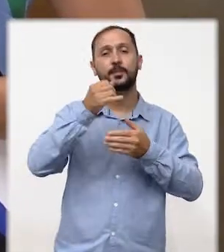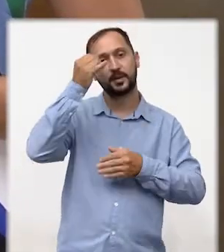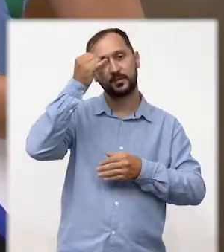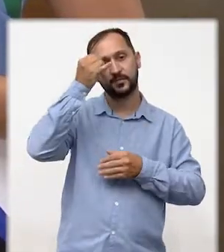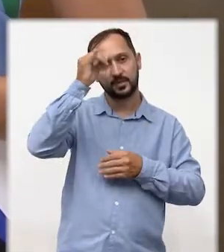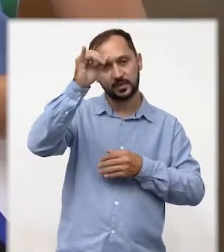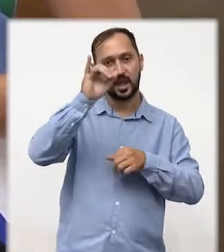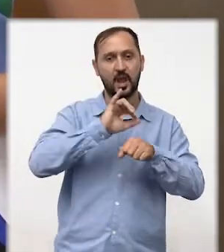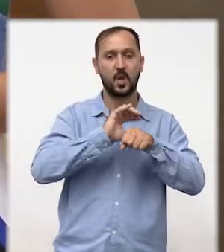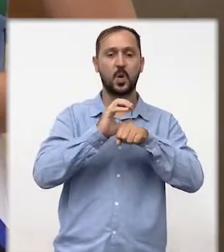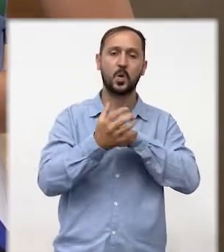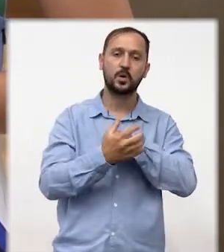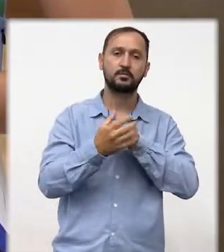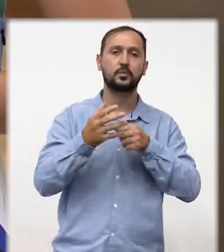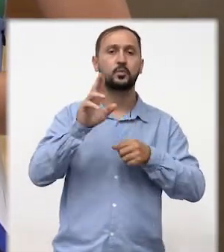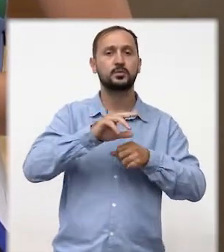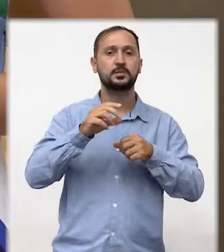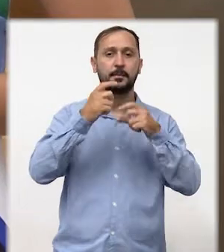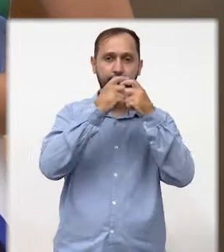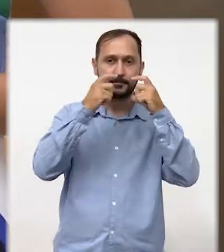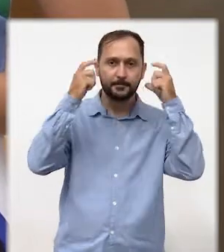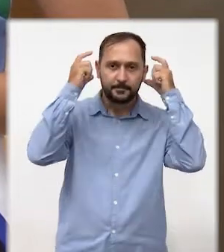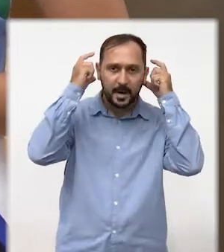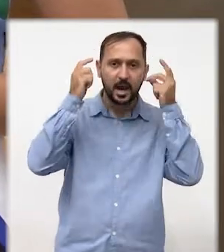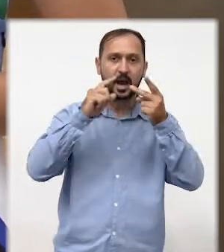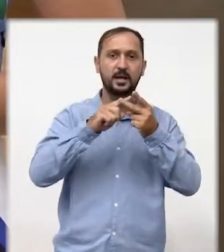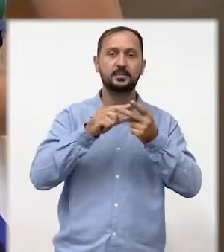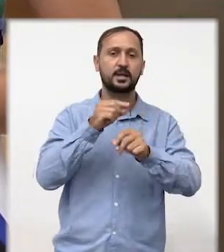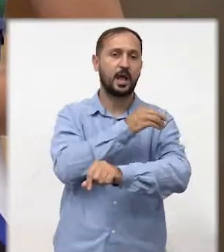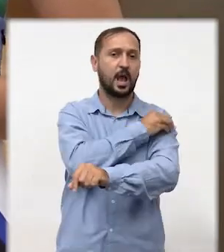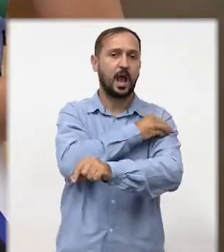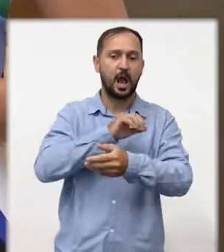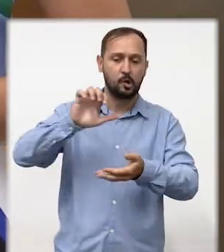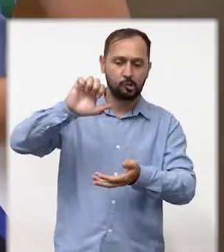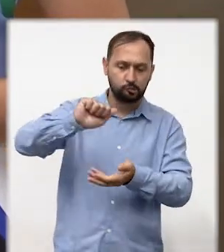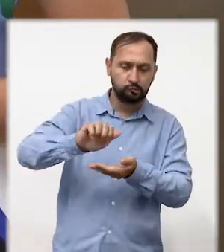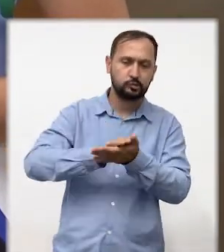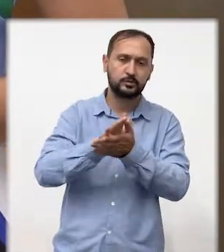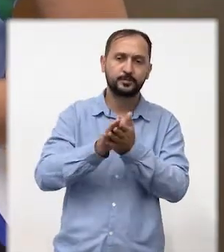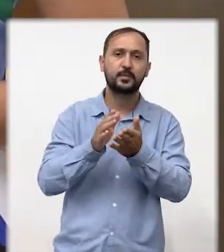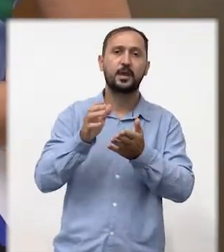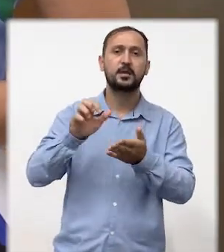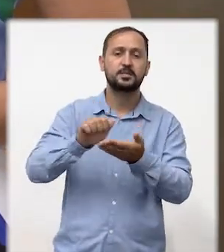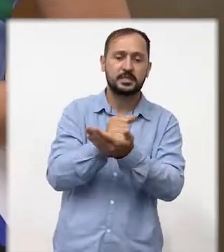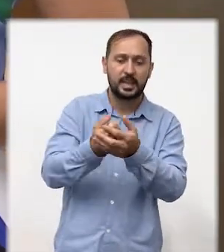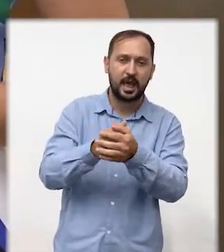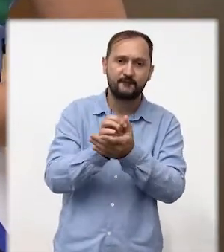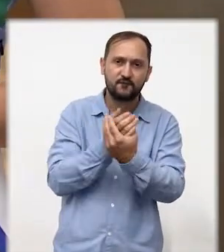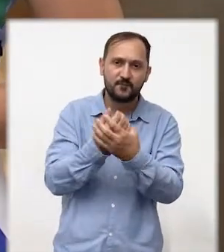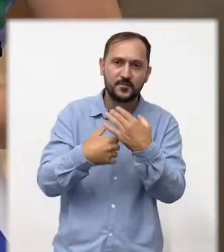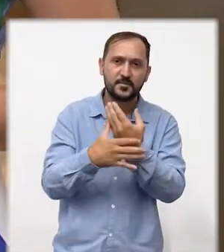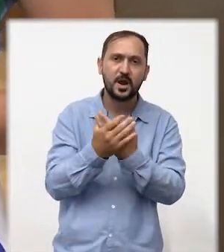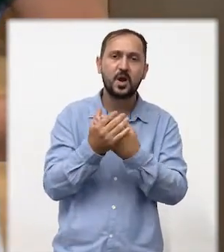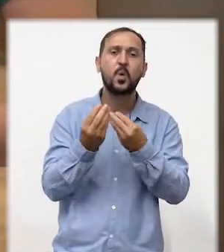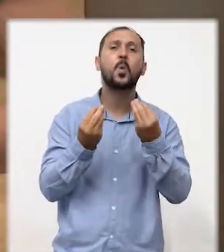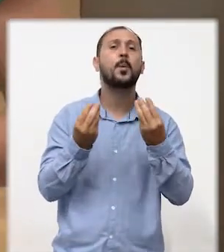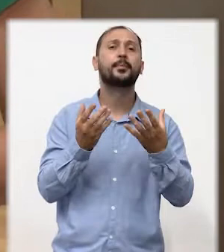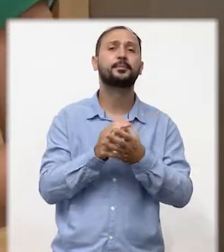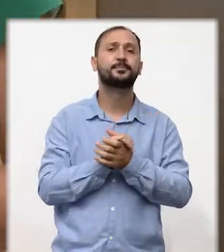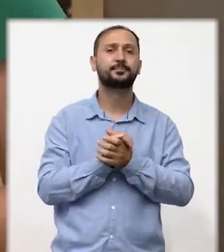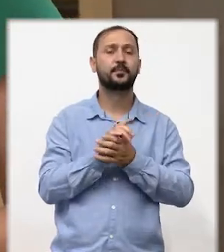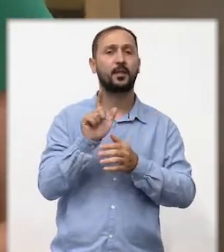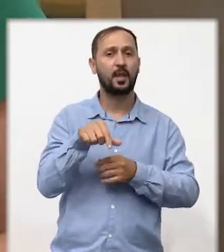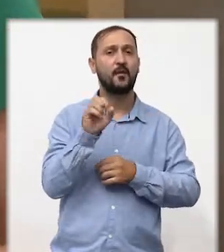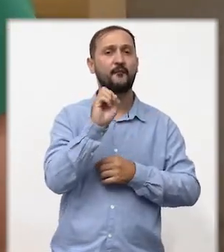relação ao coronavírus? Máscaras, álcool gel, lavar as mãos com água e sabão, quais são as recomendações?